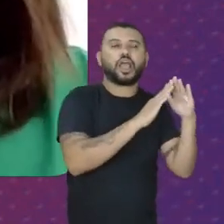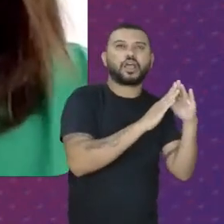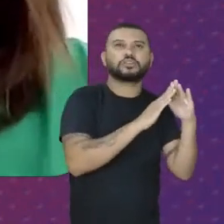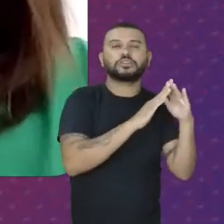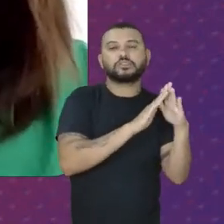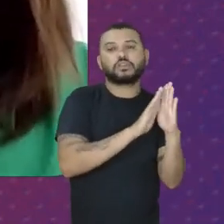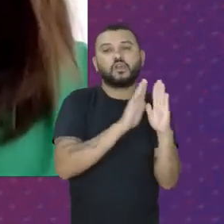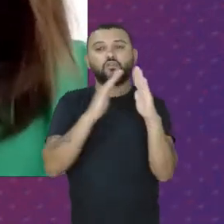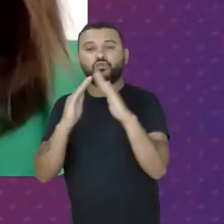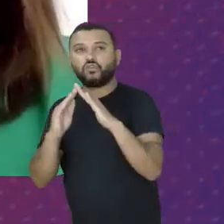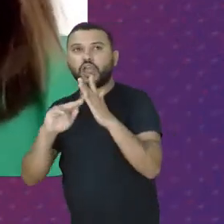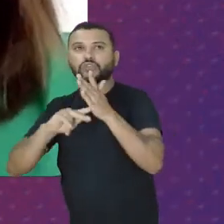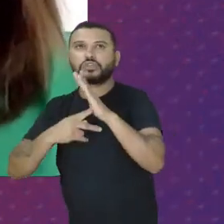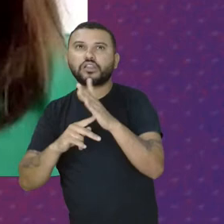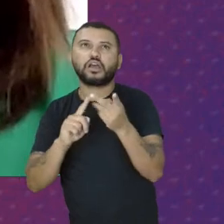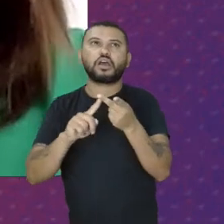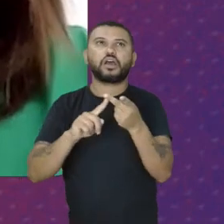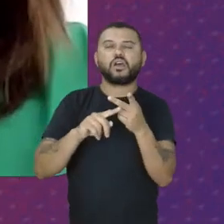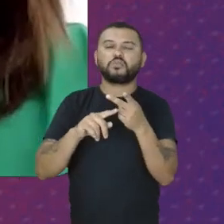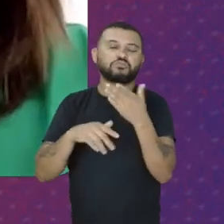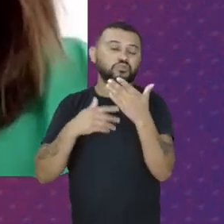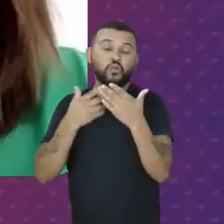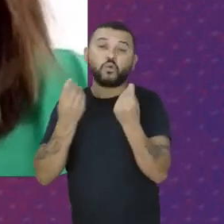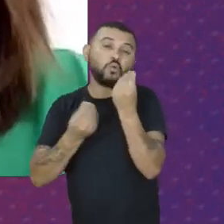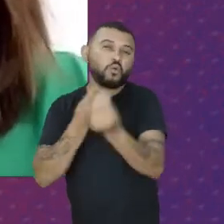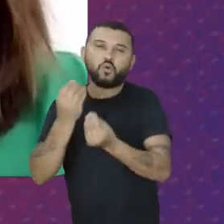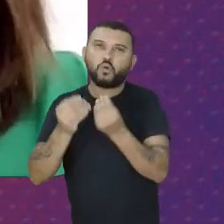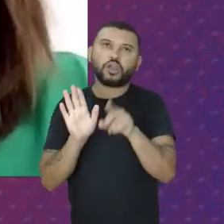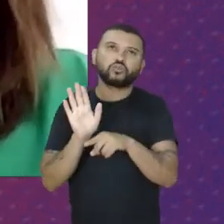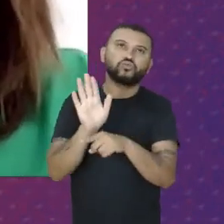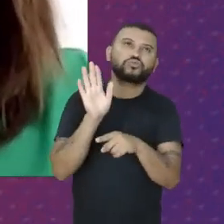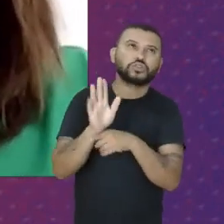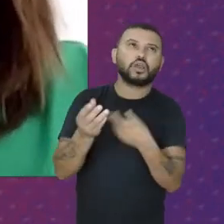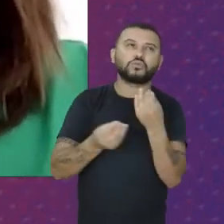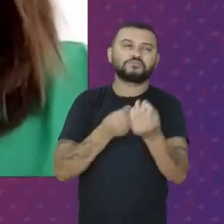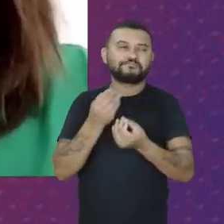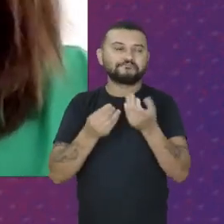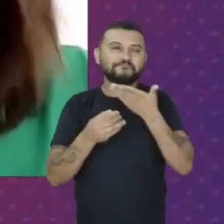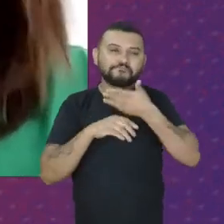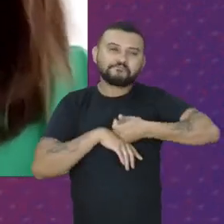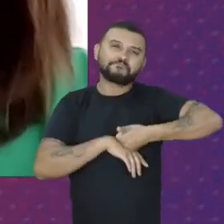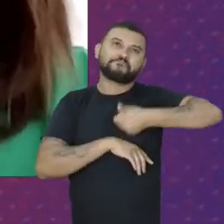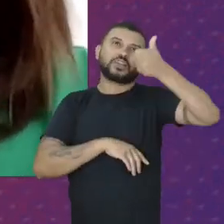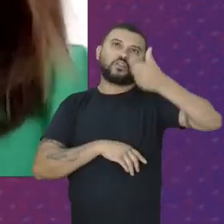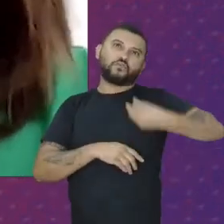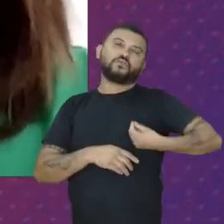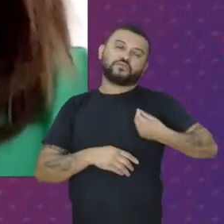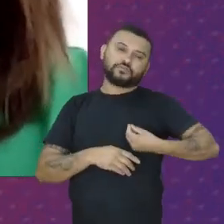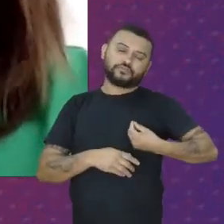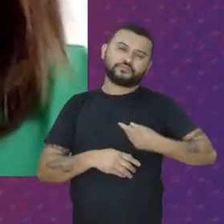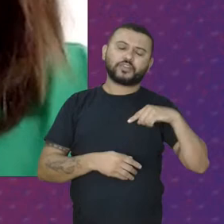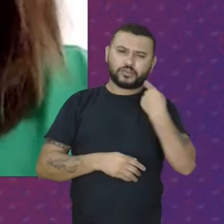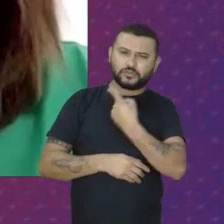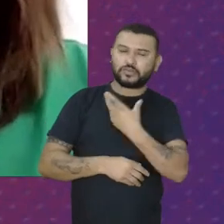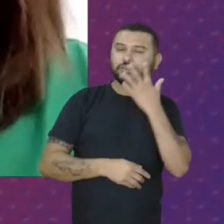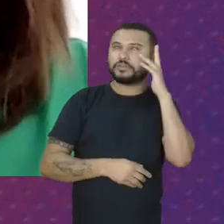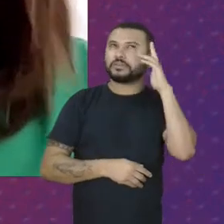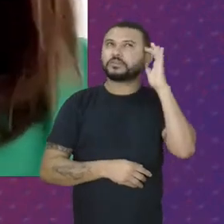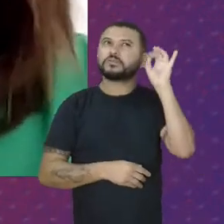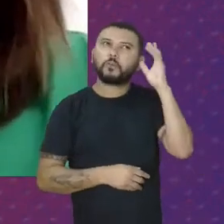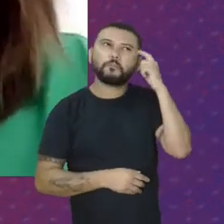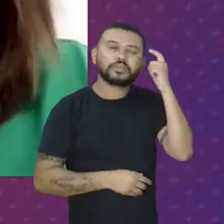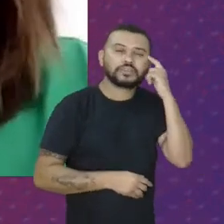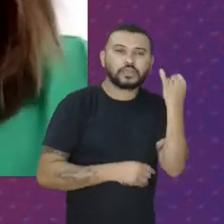doméstica, do cuidar e da reprodução dessa vida, né? E a gente nunca costuma pensar